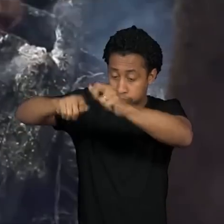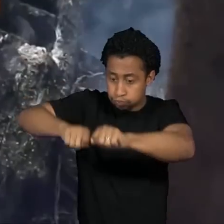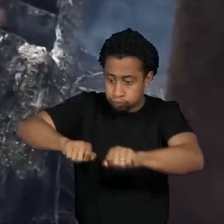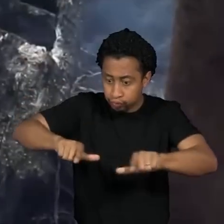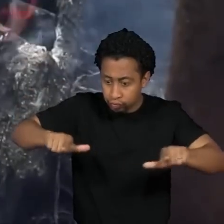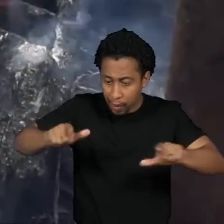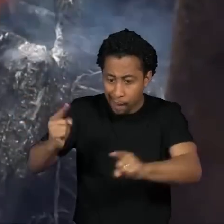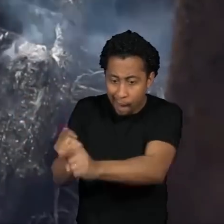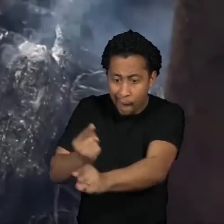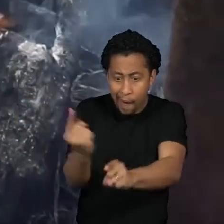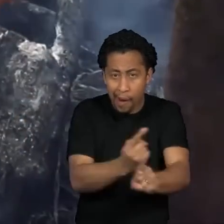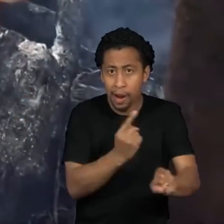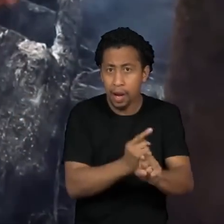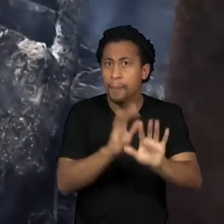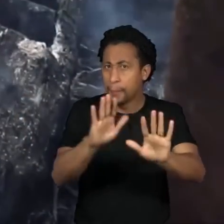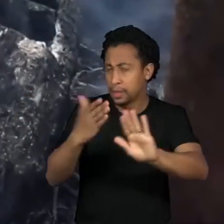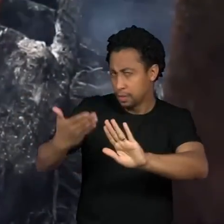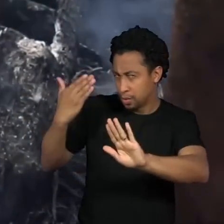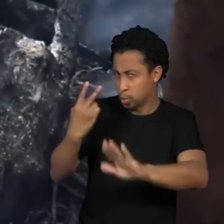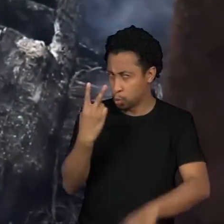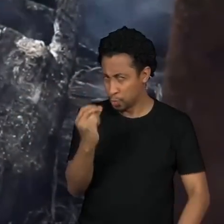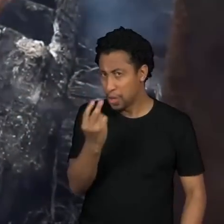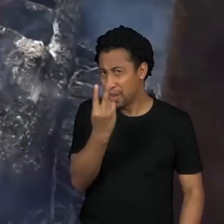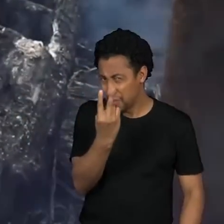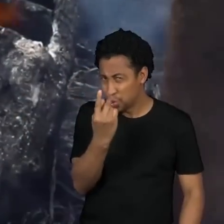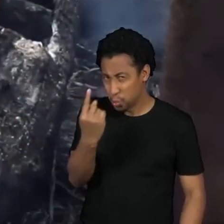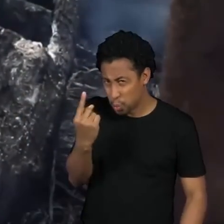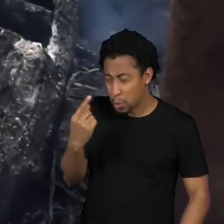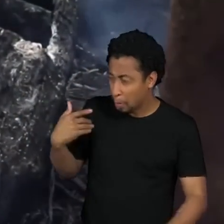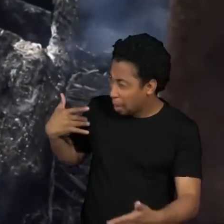que em 2021 inteiro foram